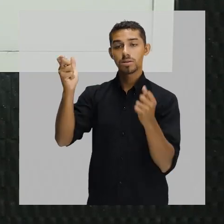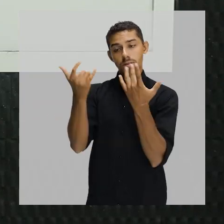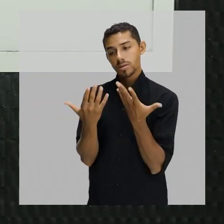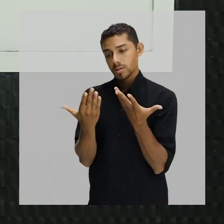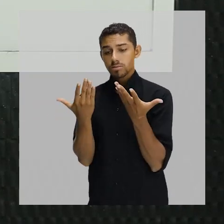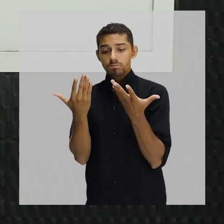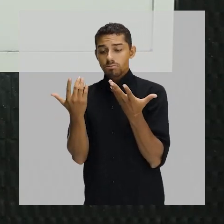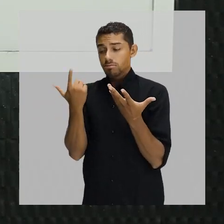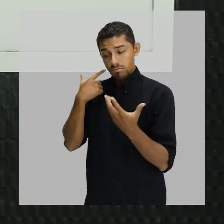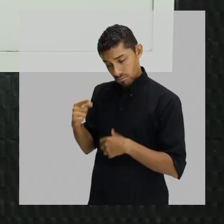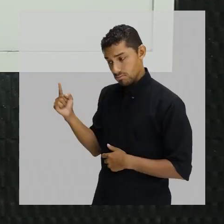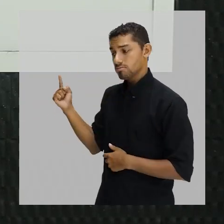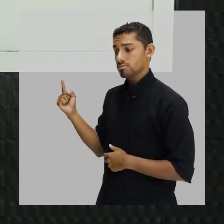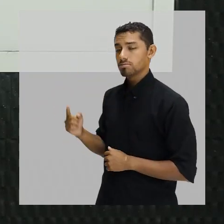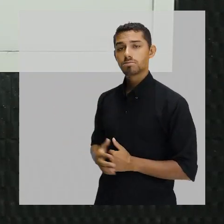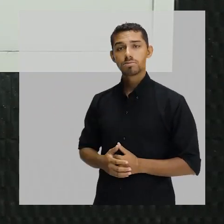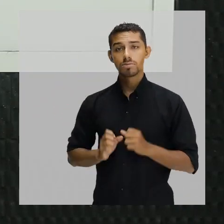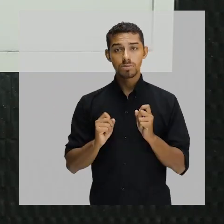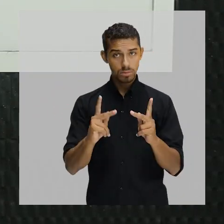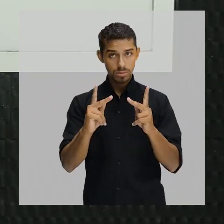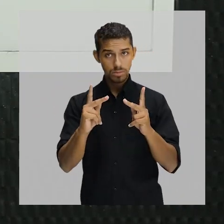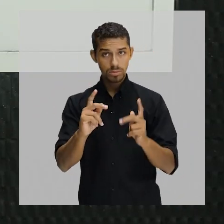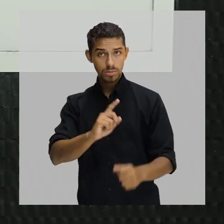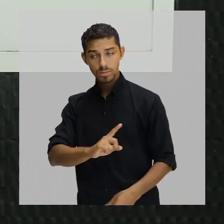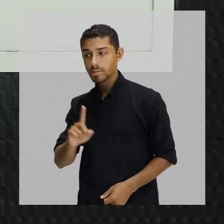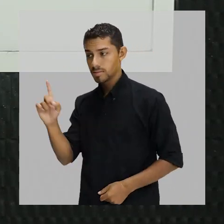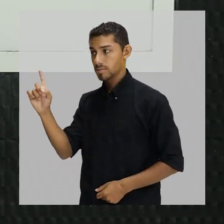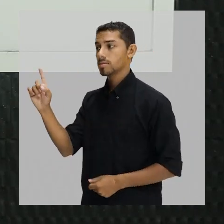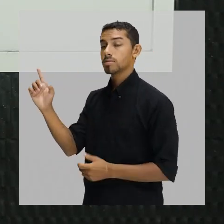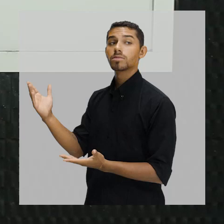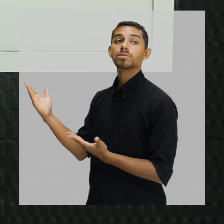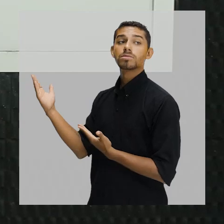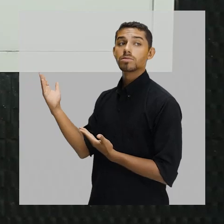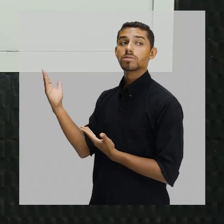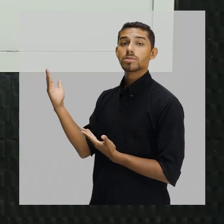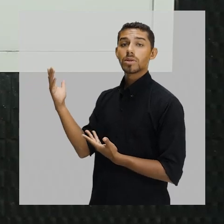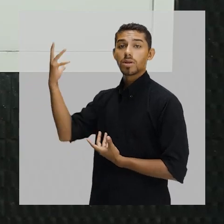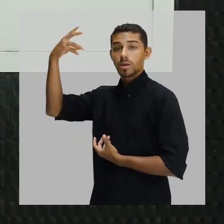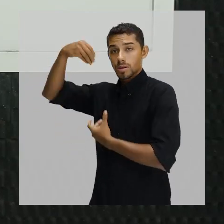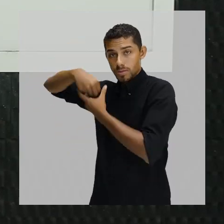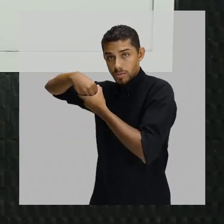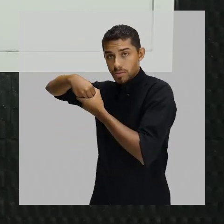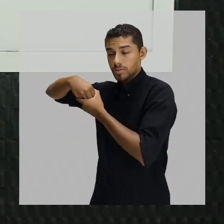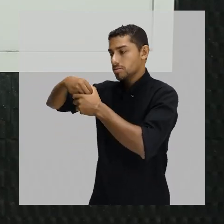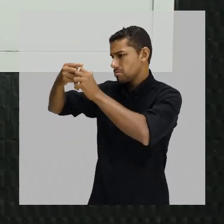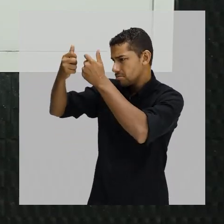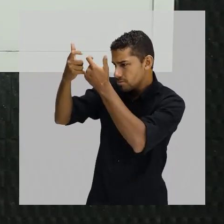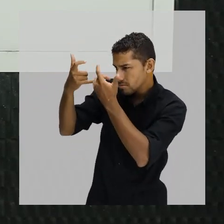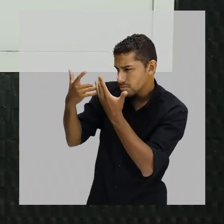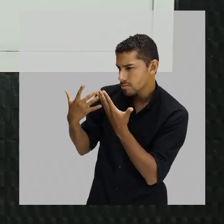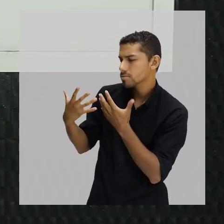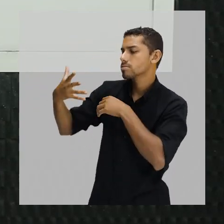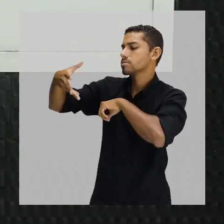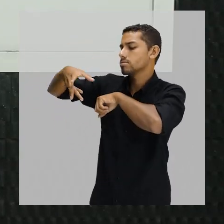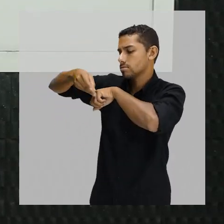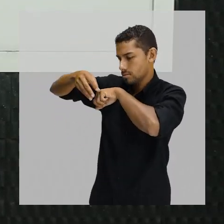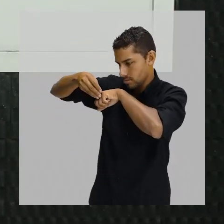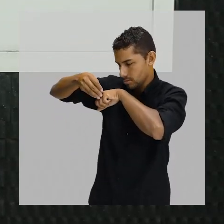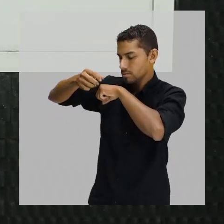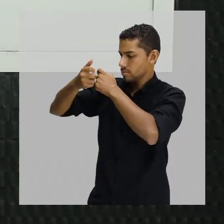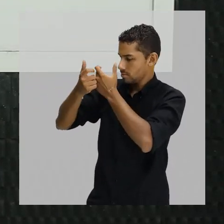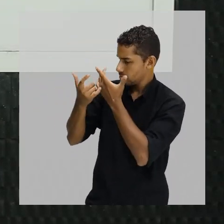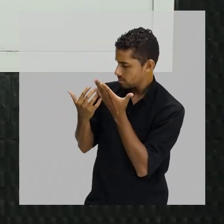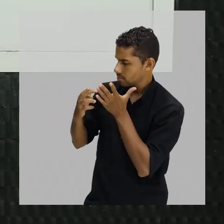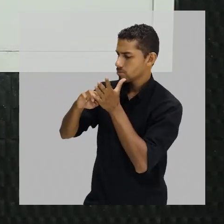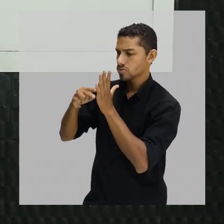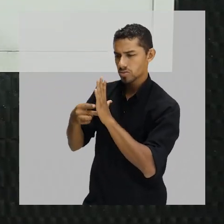conhecimento, portanto, ok? E aí dentro desta teoria do conhecimento, ou essa teoria sobre o conhecimento, nós temos aqui